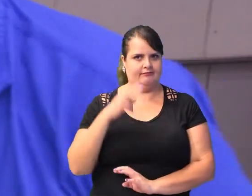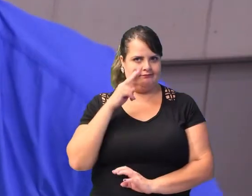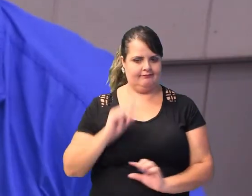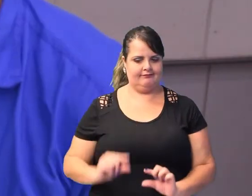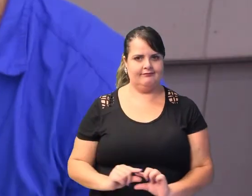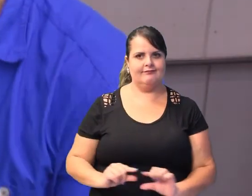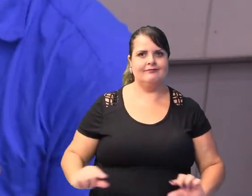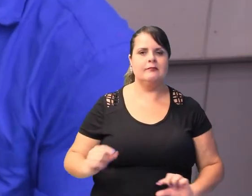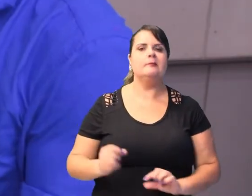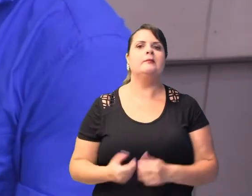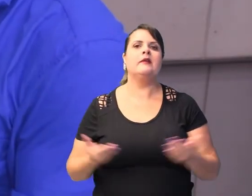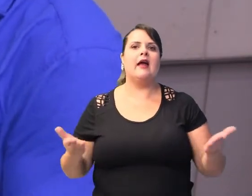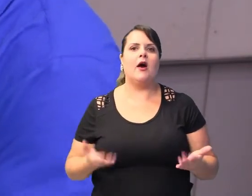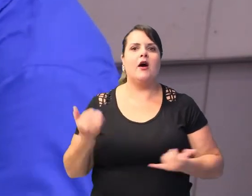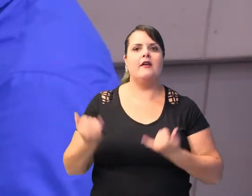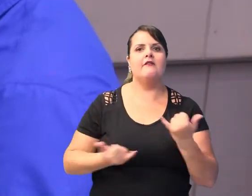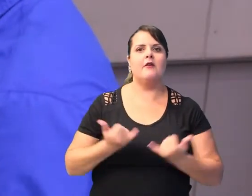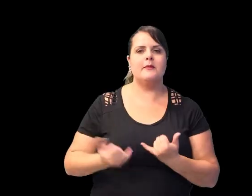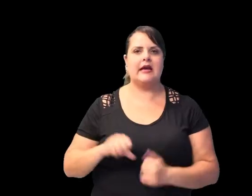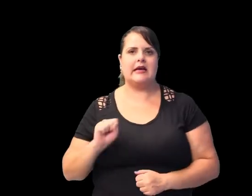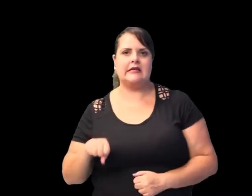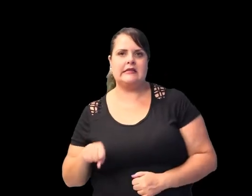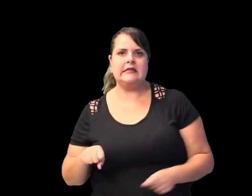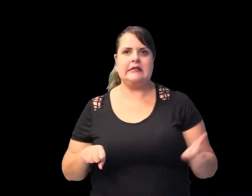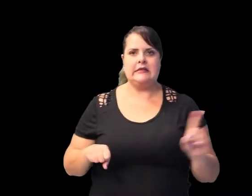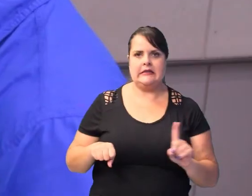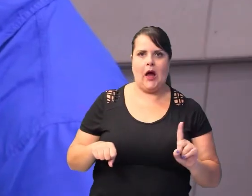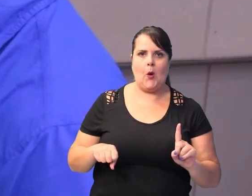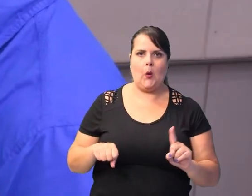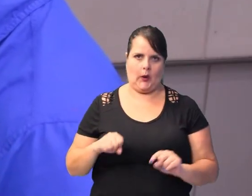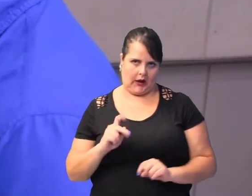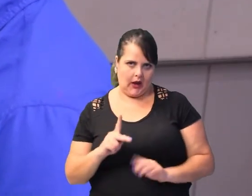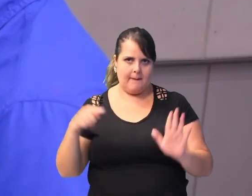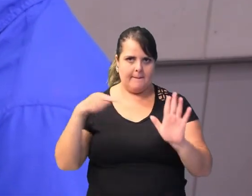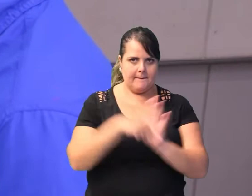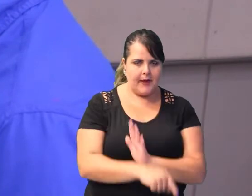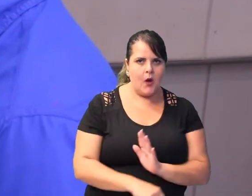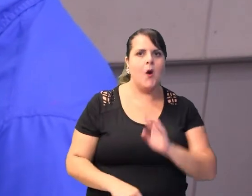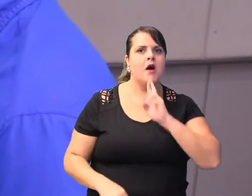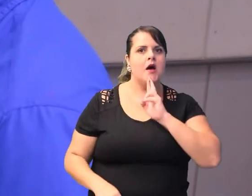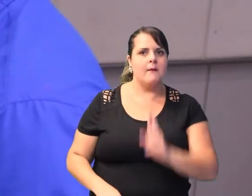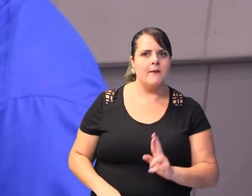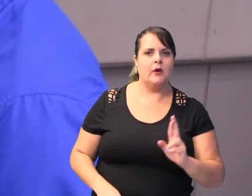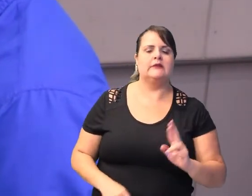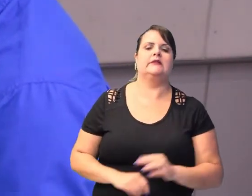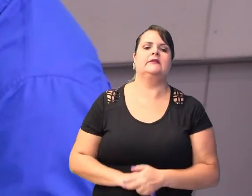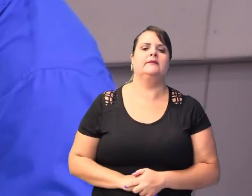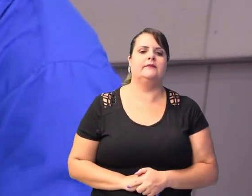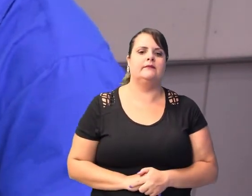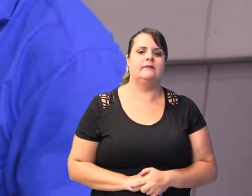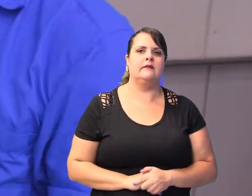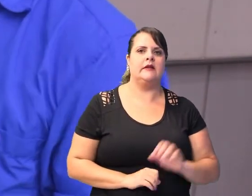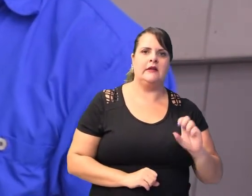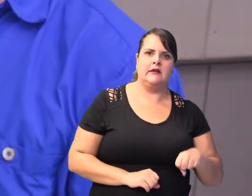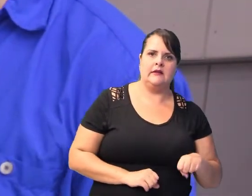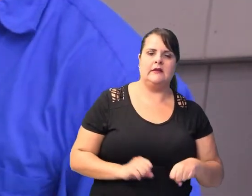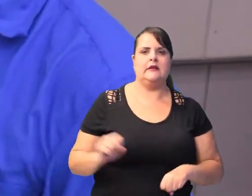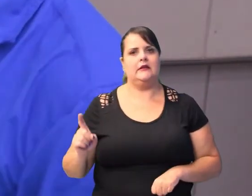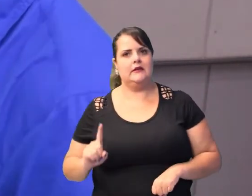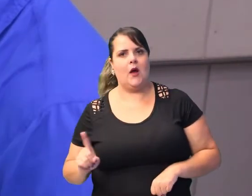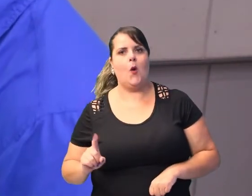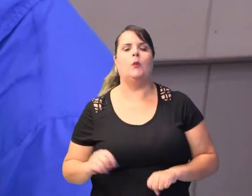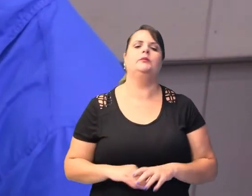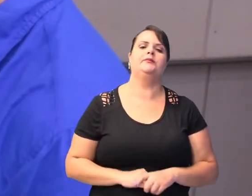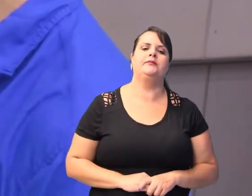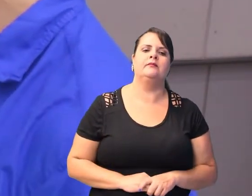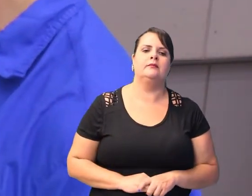o porto vip ponto com ponto br vamos brincar de quê assim já não vai matar um pouquinho do sim e do não não sei respondeu pergunte eu vou participar só